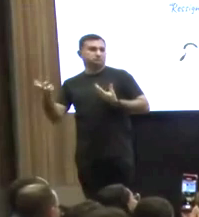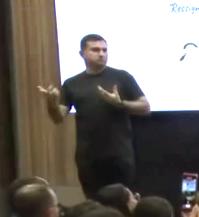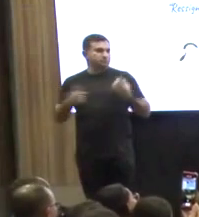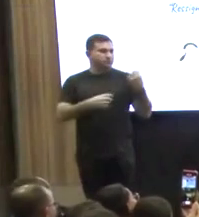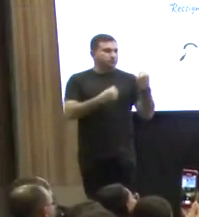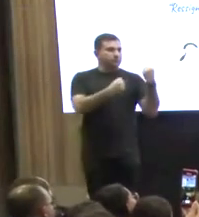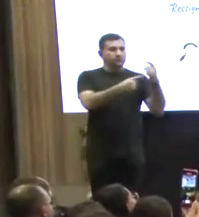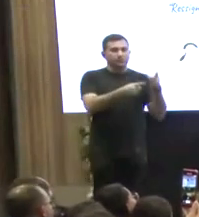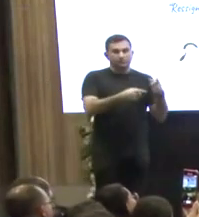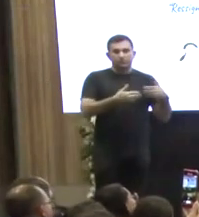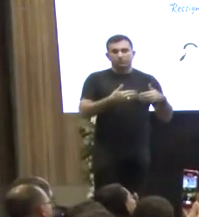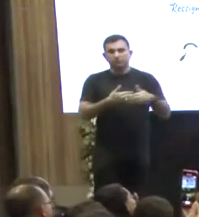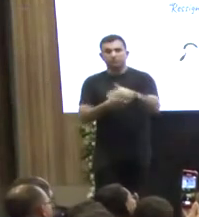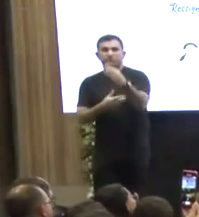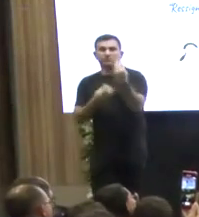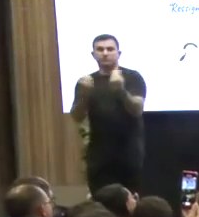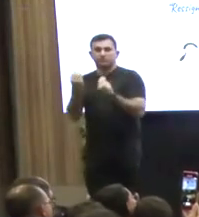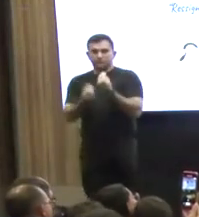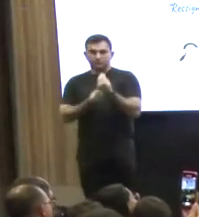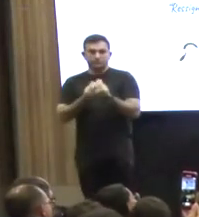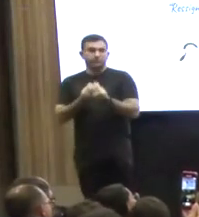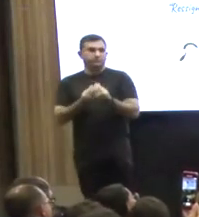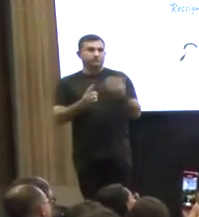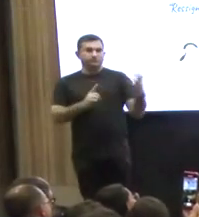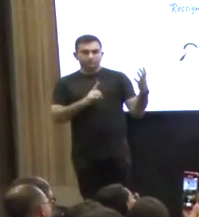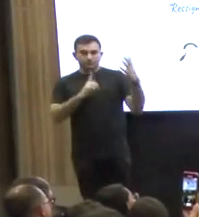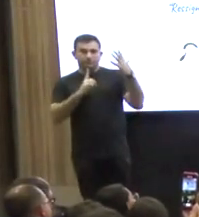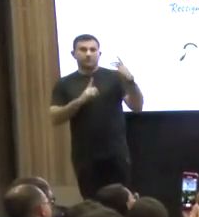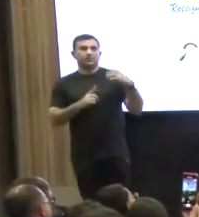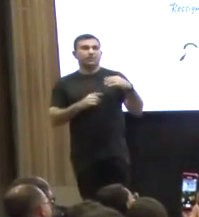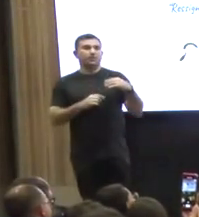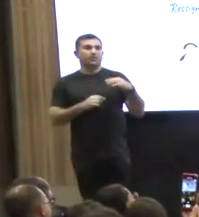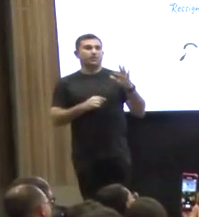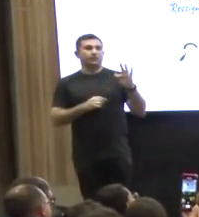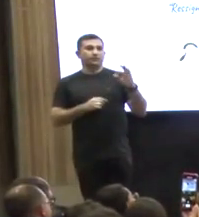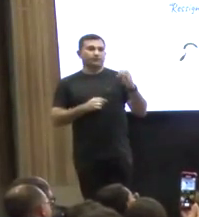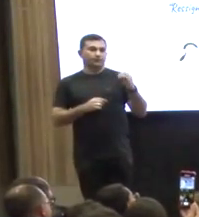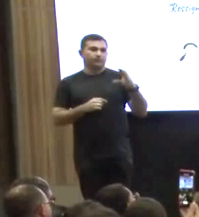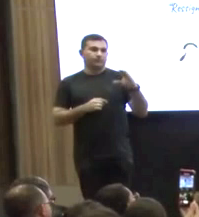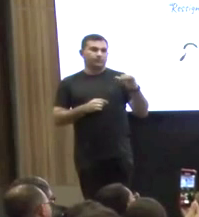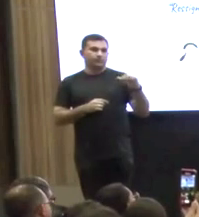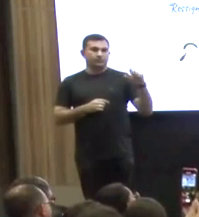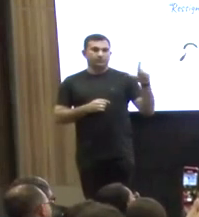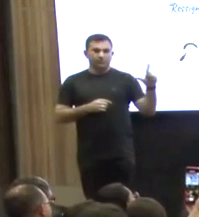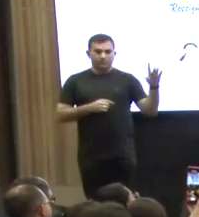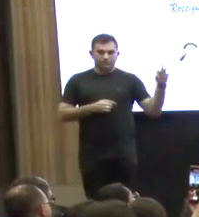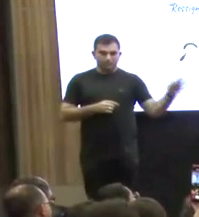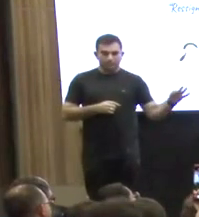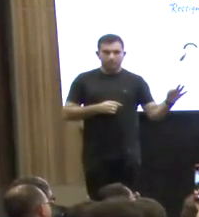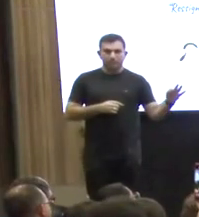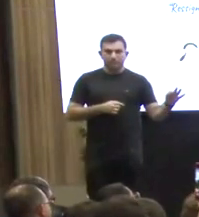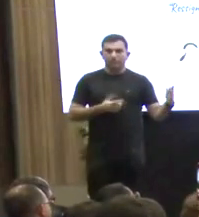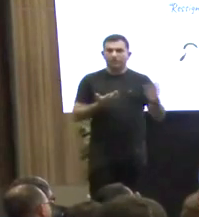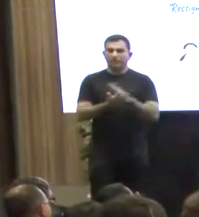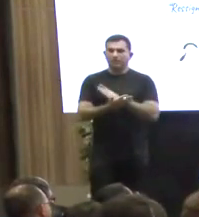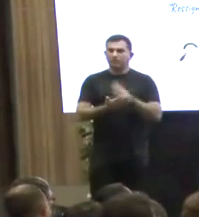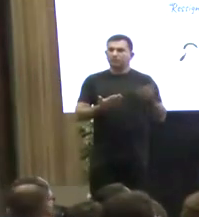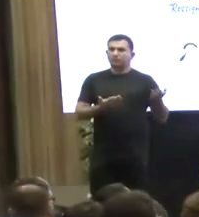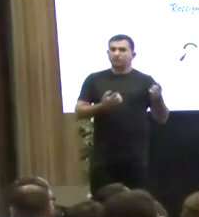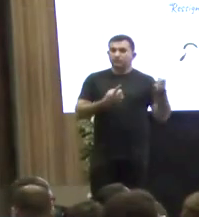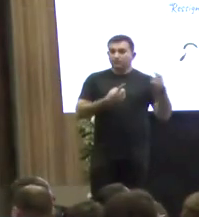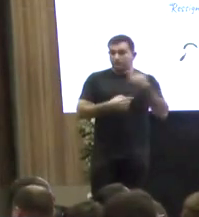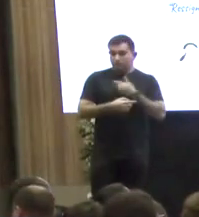muitas sociedades, ele não simplesmente rotula quem vai morrer e quem vai viver. Esse